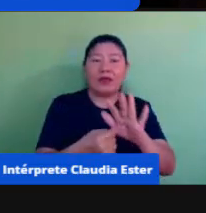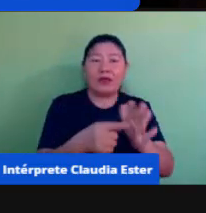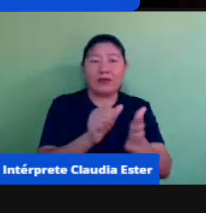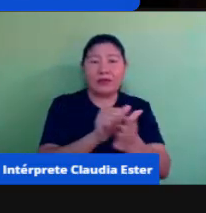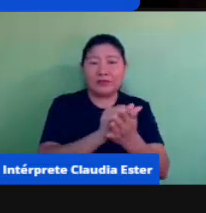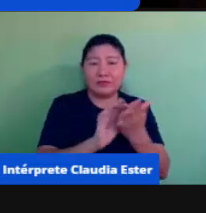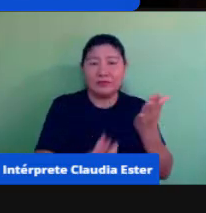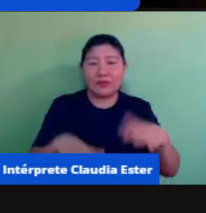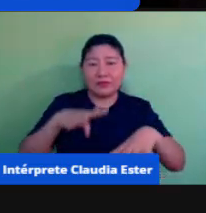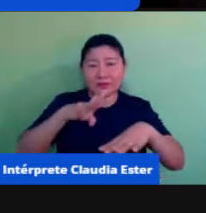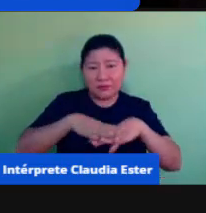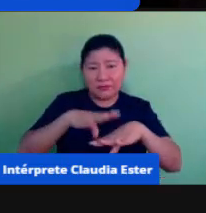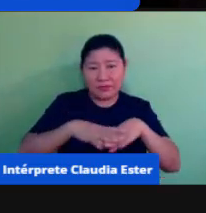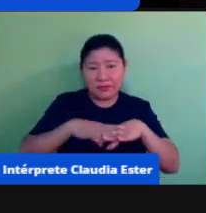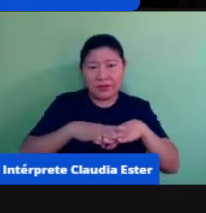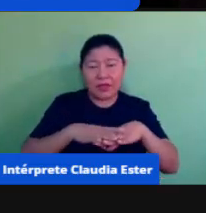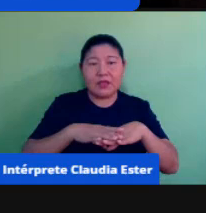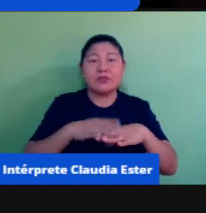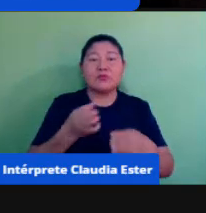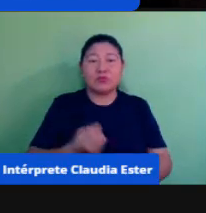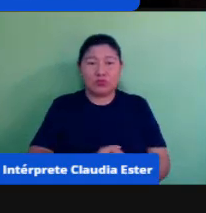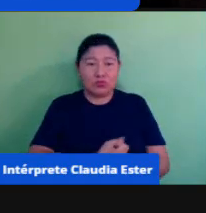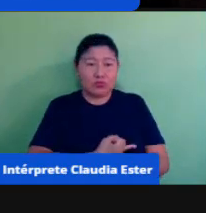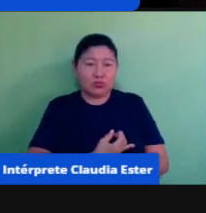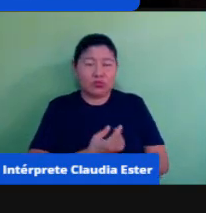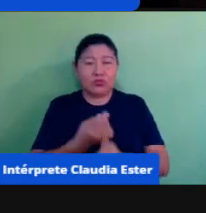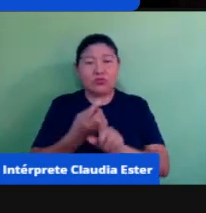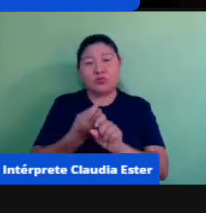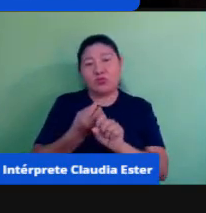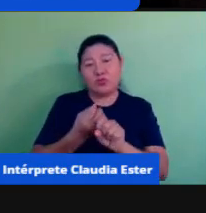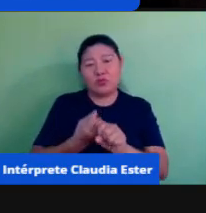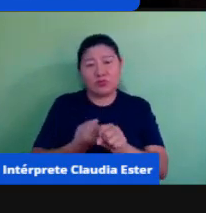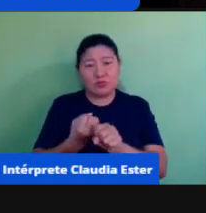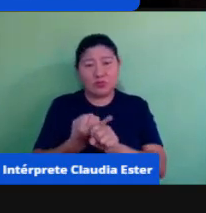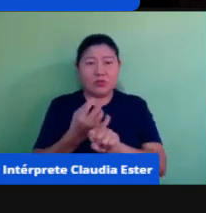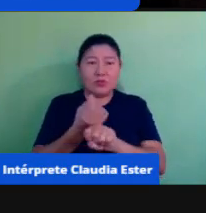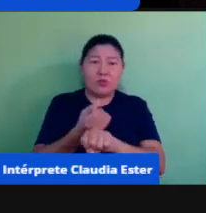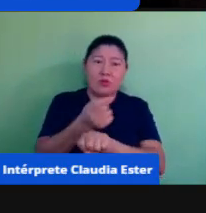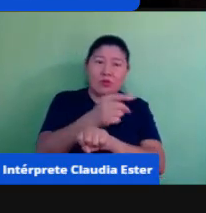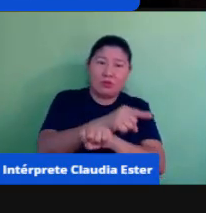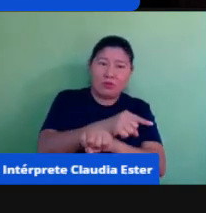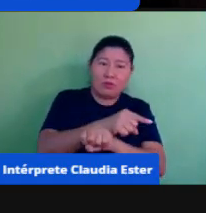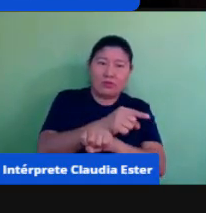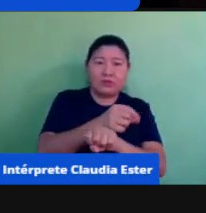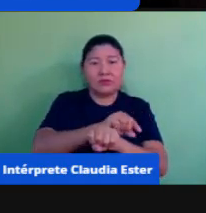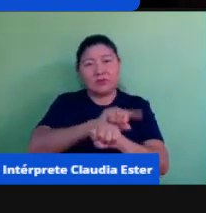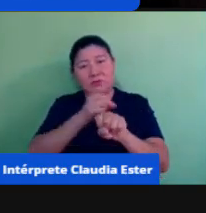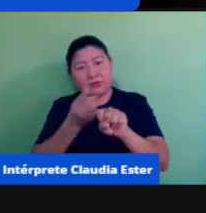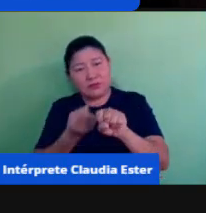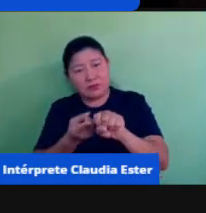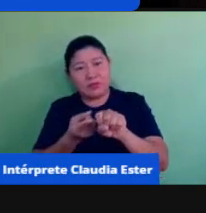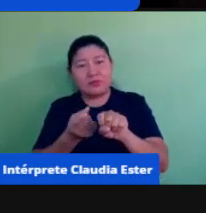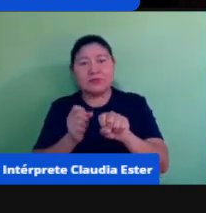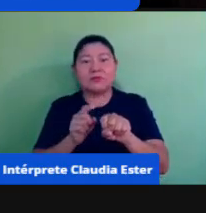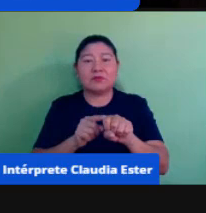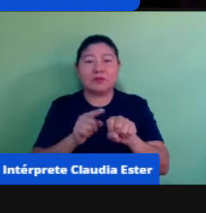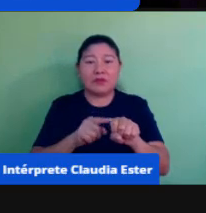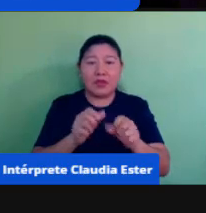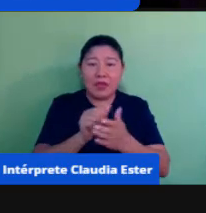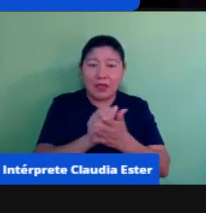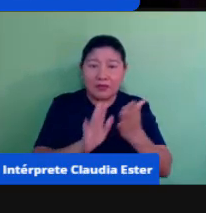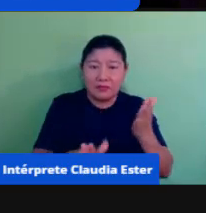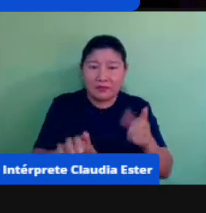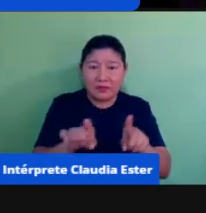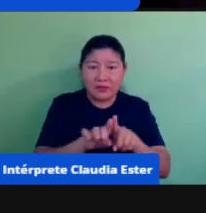De antecessor e sucessor. Desenvolvi também lá no Live Worksheets essa daqui